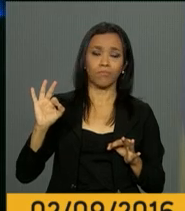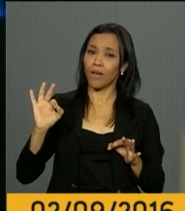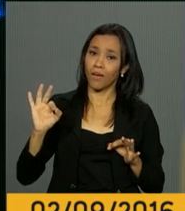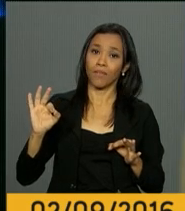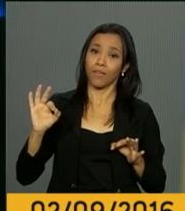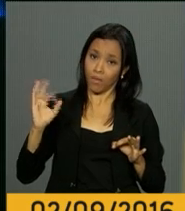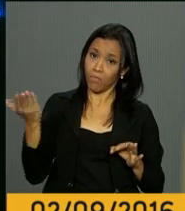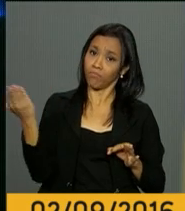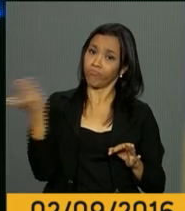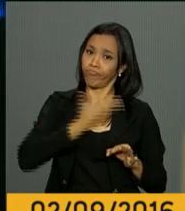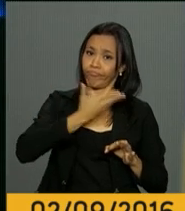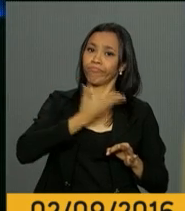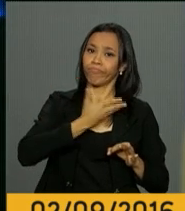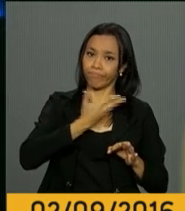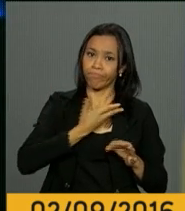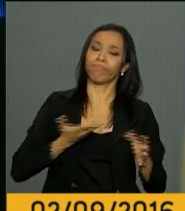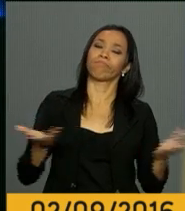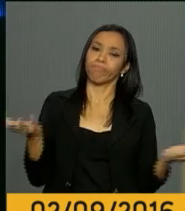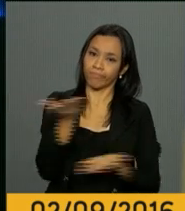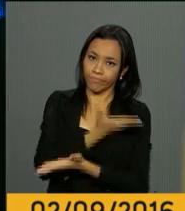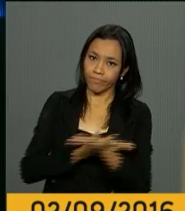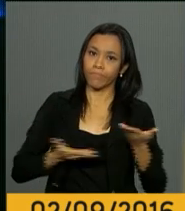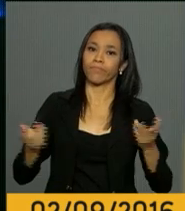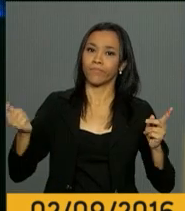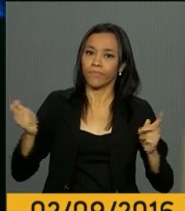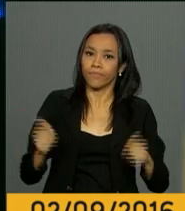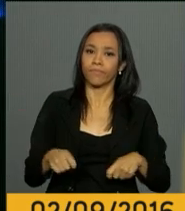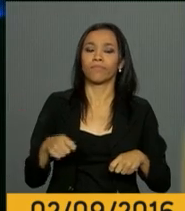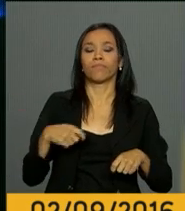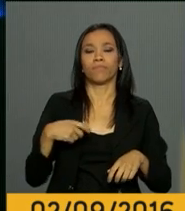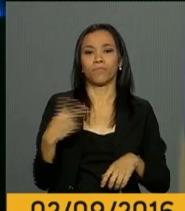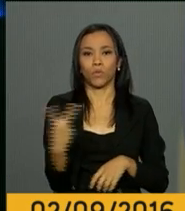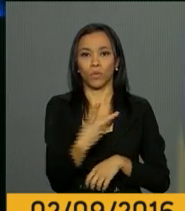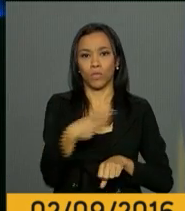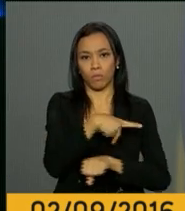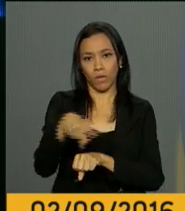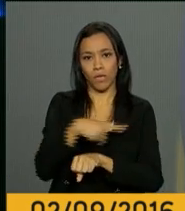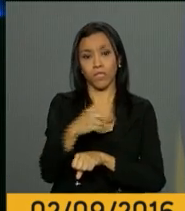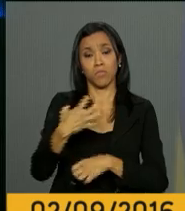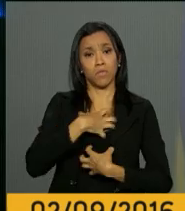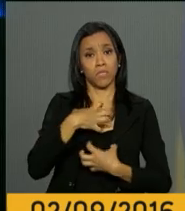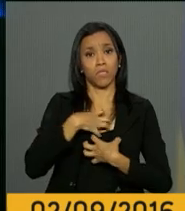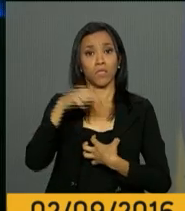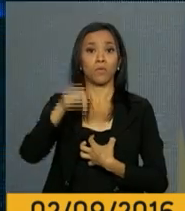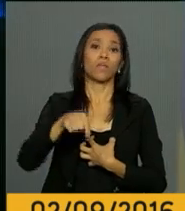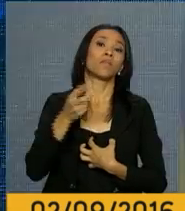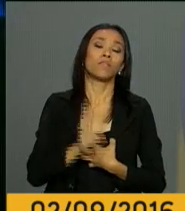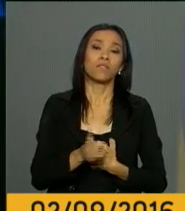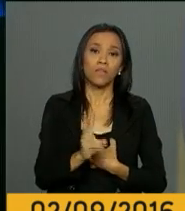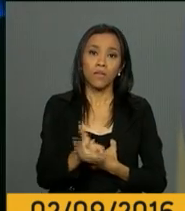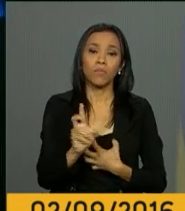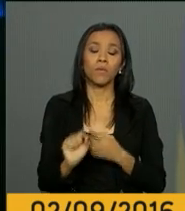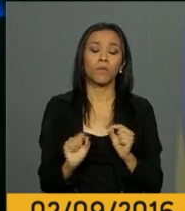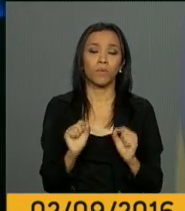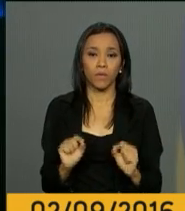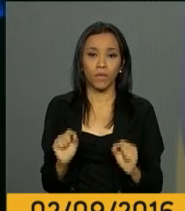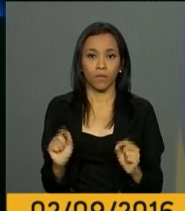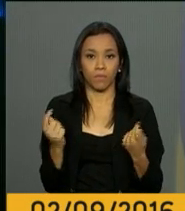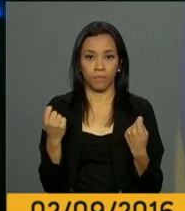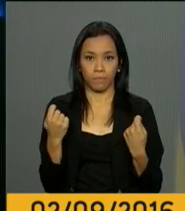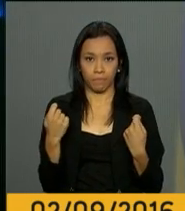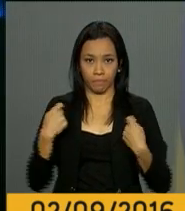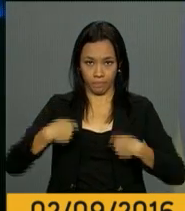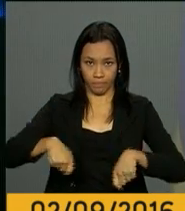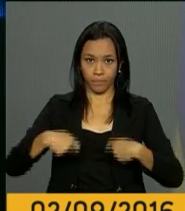amizade genuína. Assim, me sinto sempre que aqui desembarco,